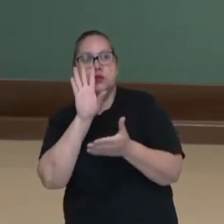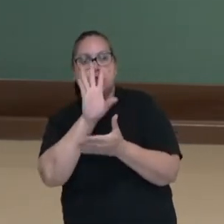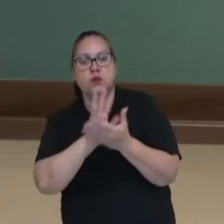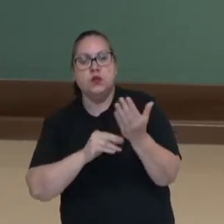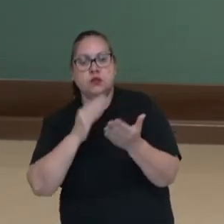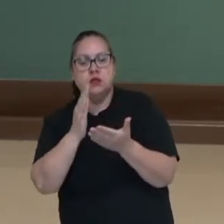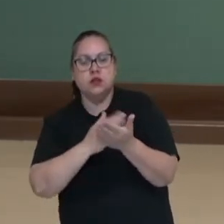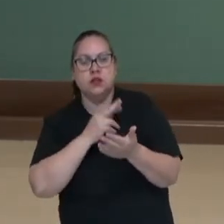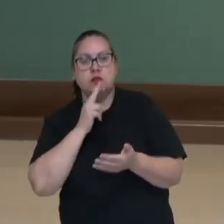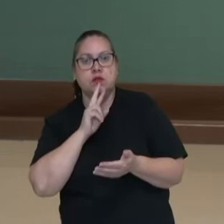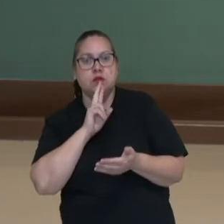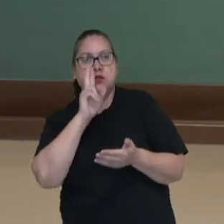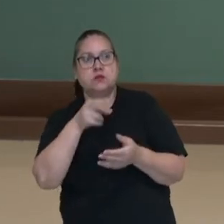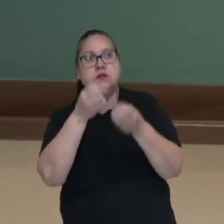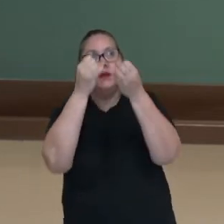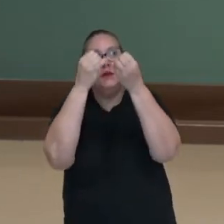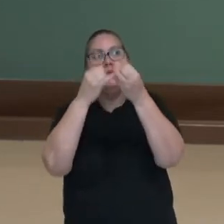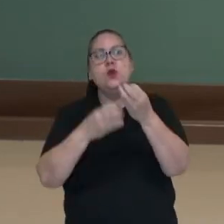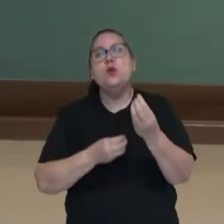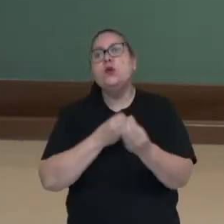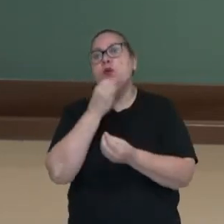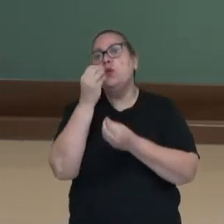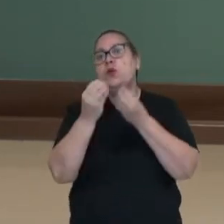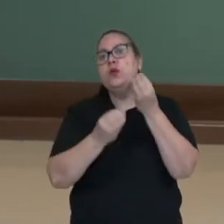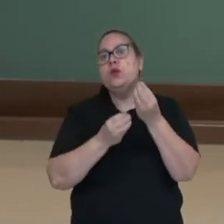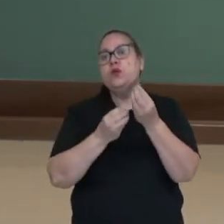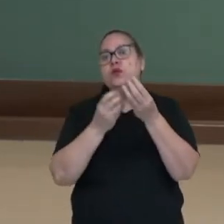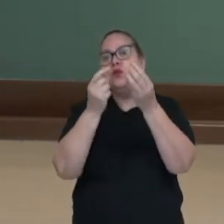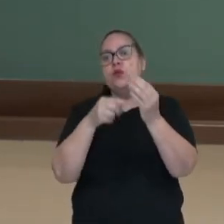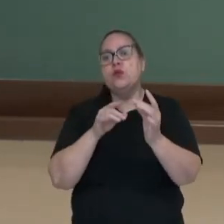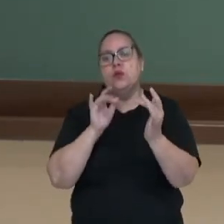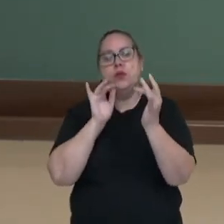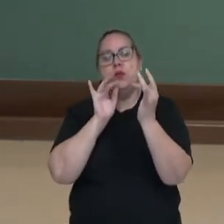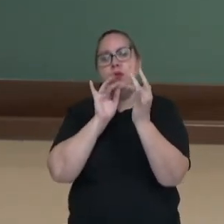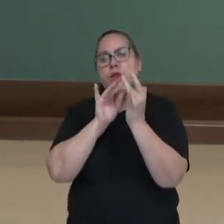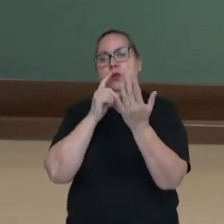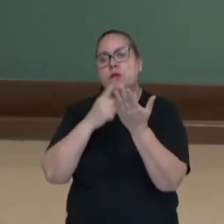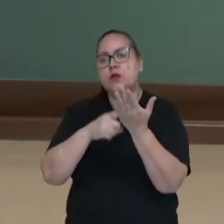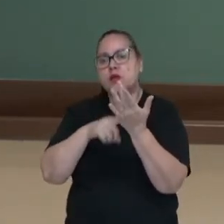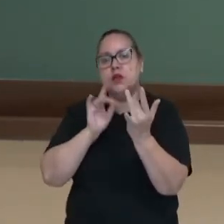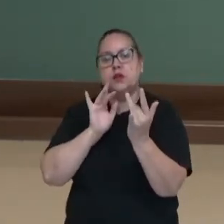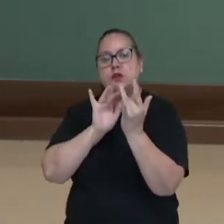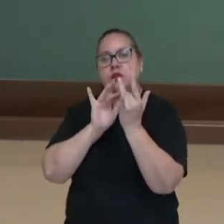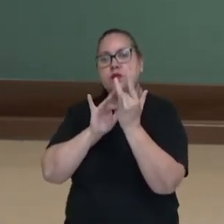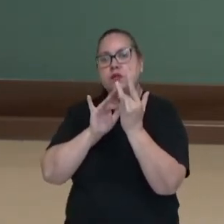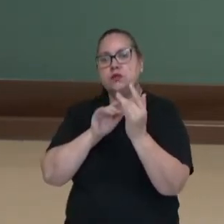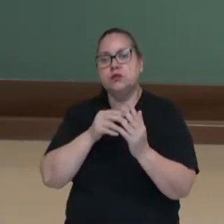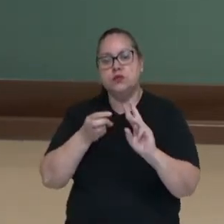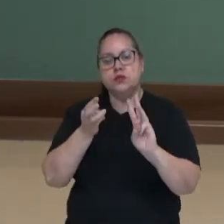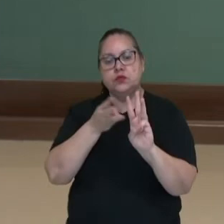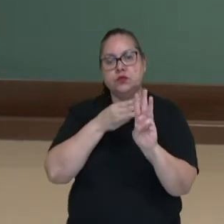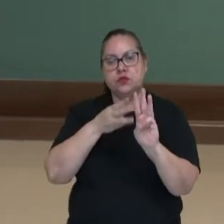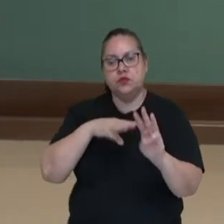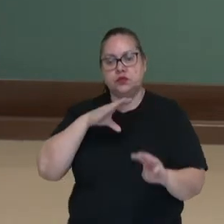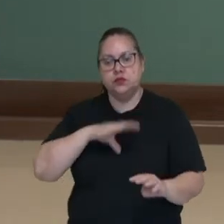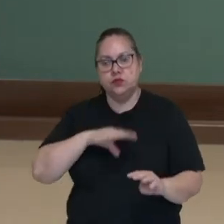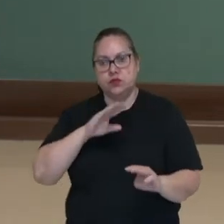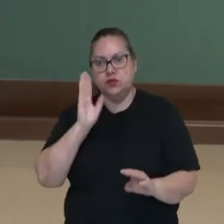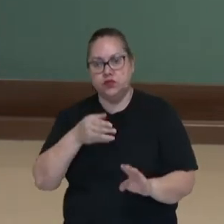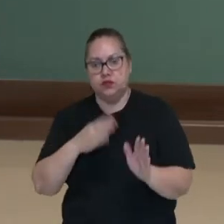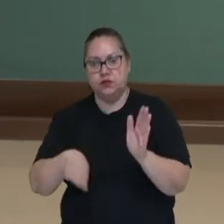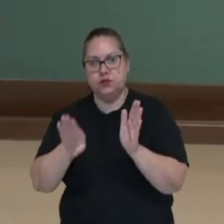caderno e responda. Explique como ficou marcado o encontro entre os povos indígenas e os portugueses. Daqui a pouquinho nós voltamos.